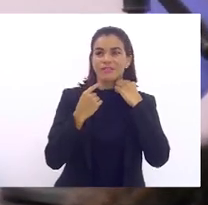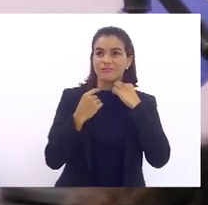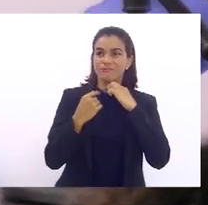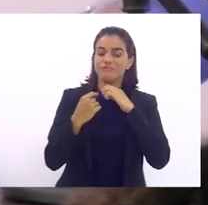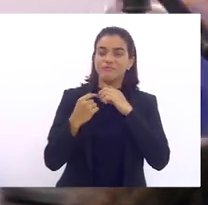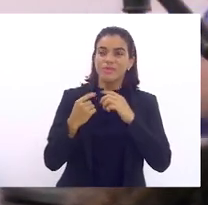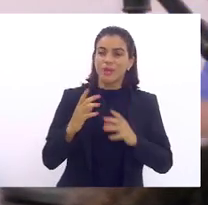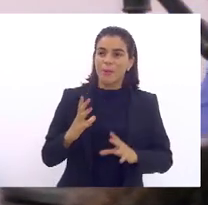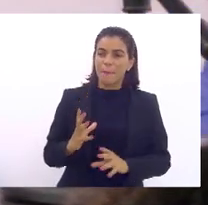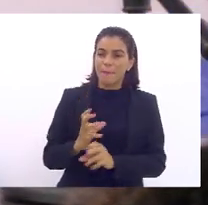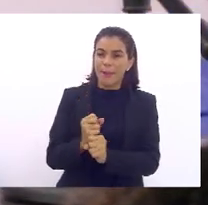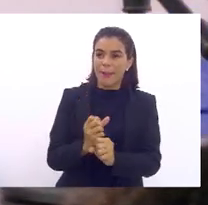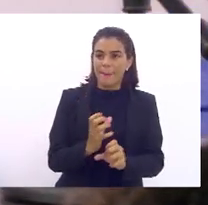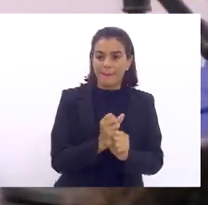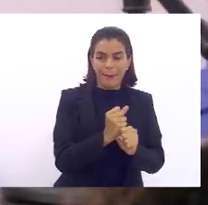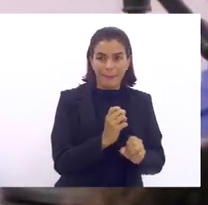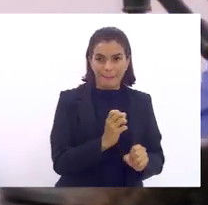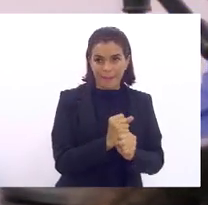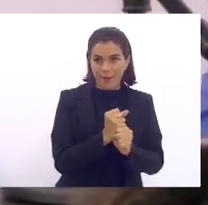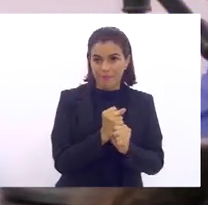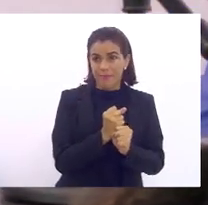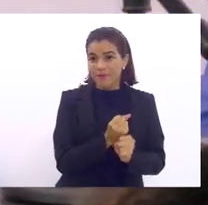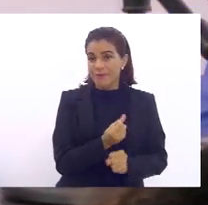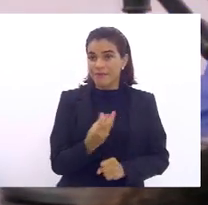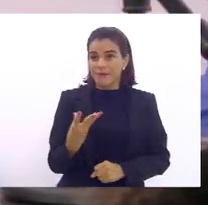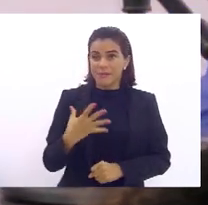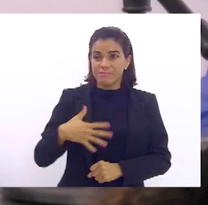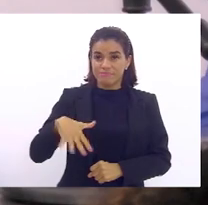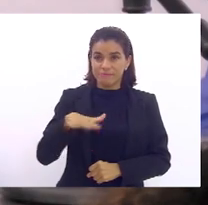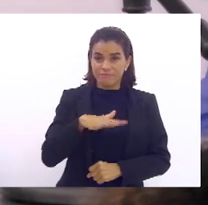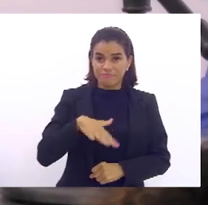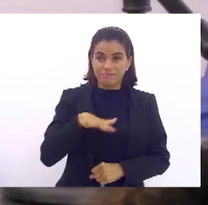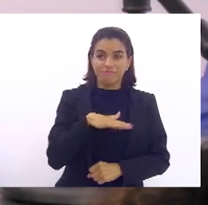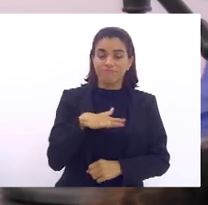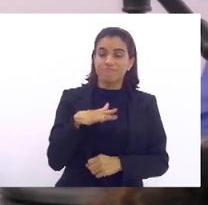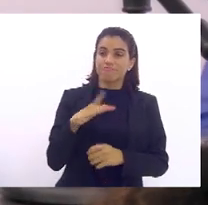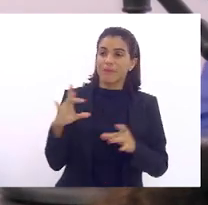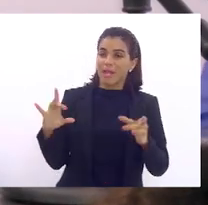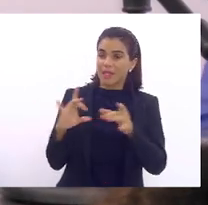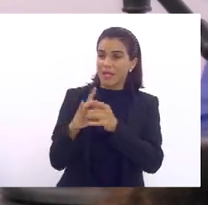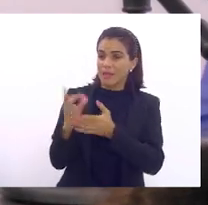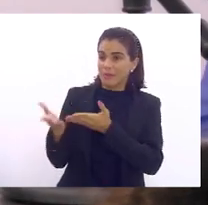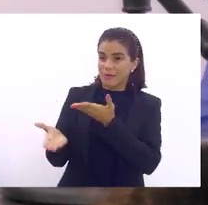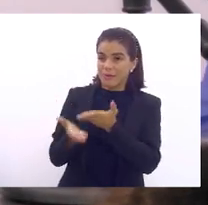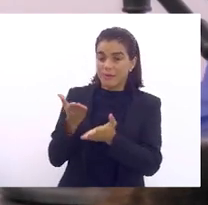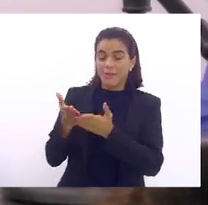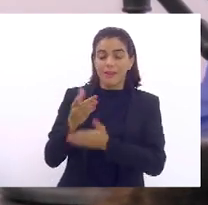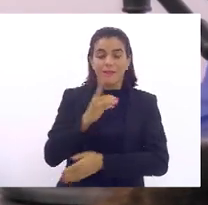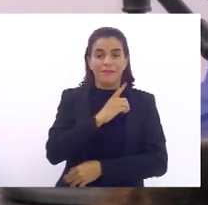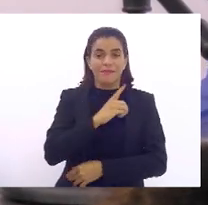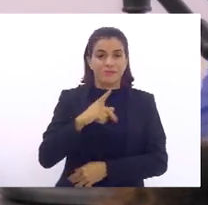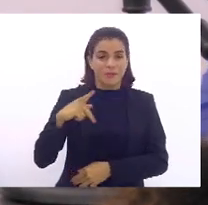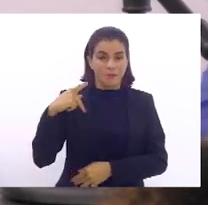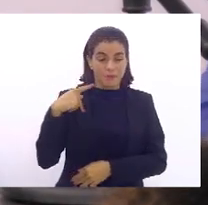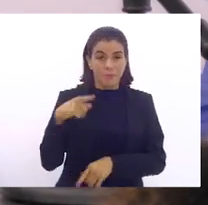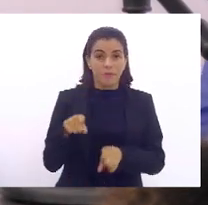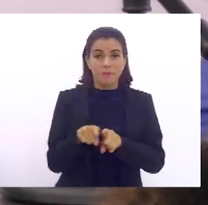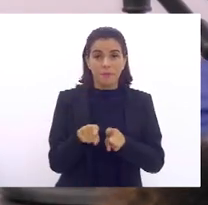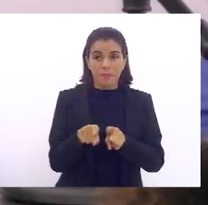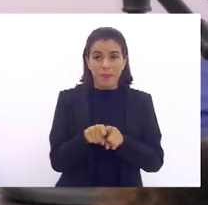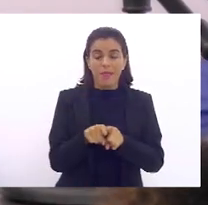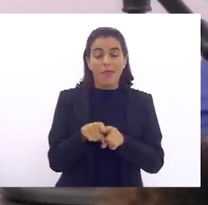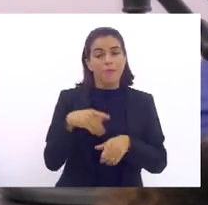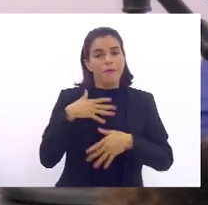sala lilá né muitos casos estão relacionados ao atendimento da Defensoria Pública a gente recebe muitos encaminhamentos e é uma